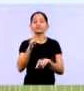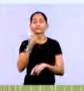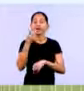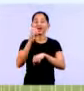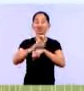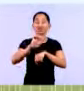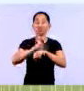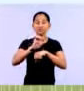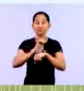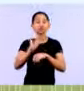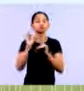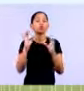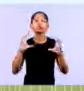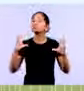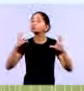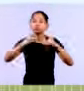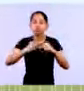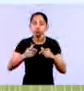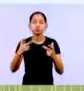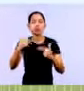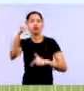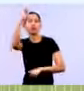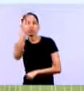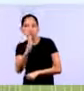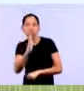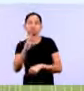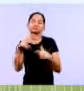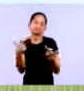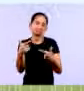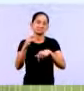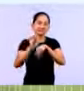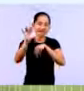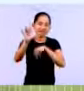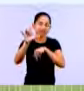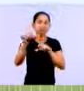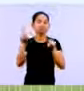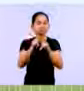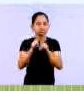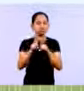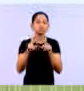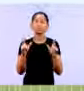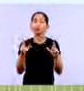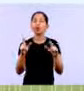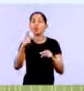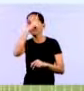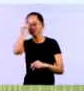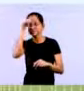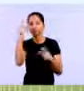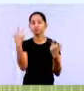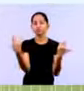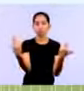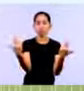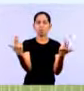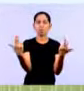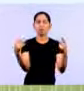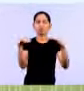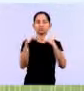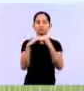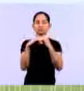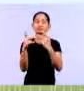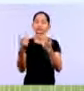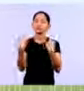enquanto ente completo, enquanto nação, precisa instituir tributos para arrecadar fundos, arrecadar